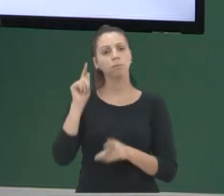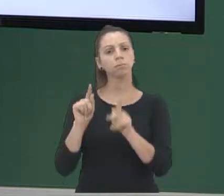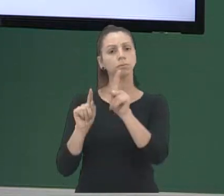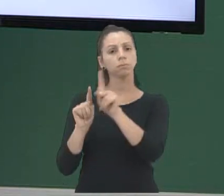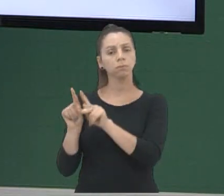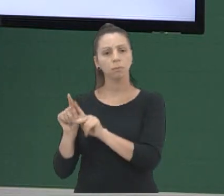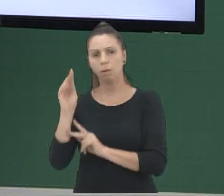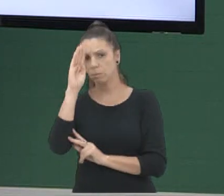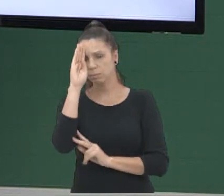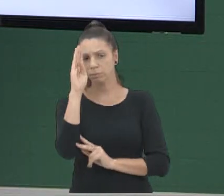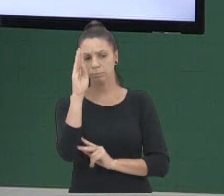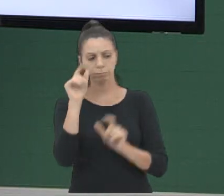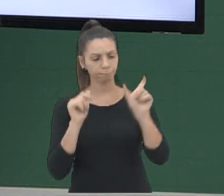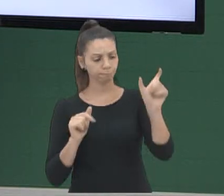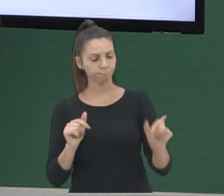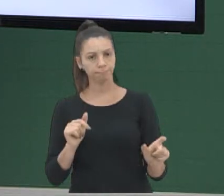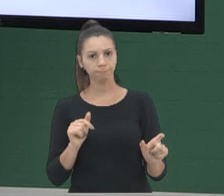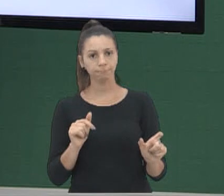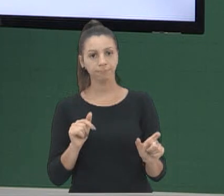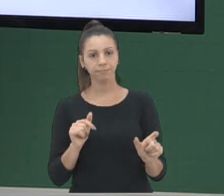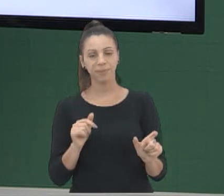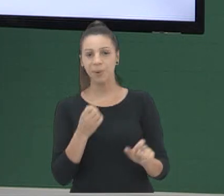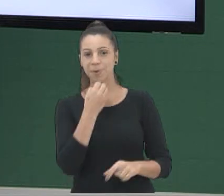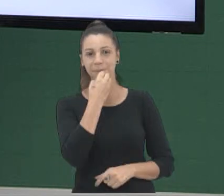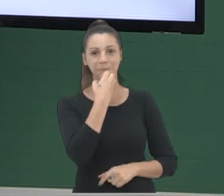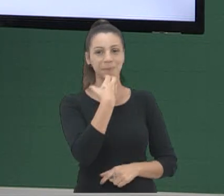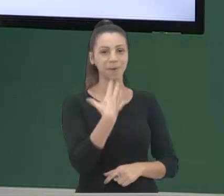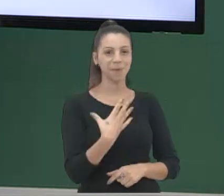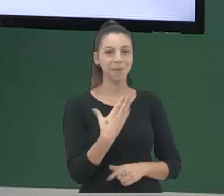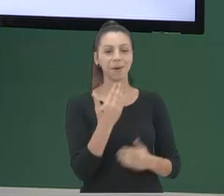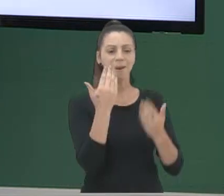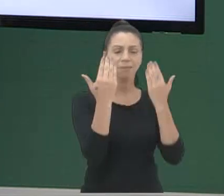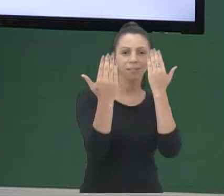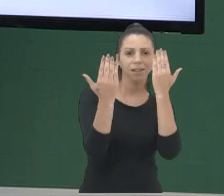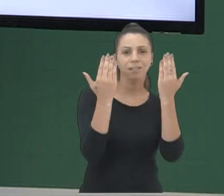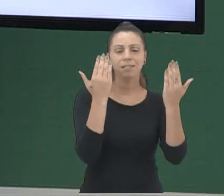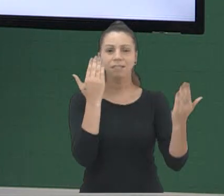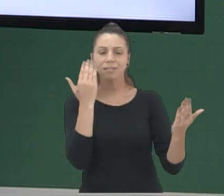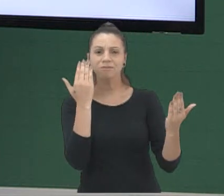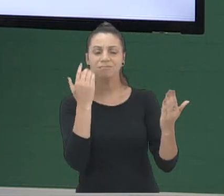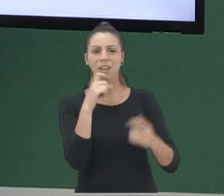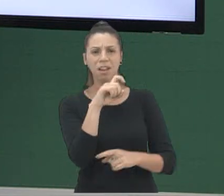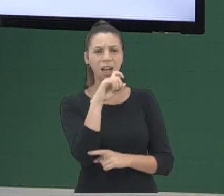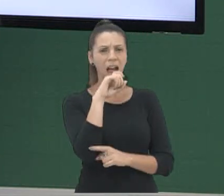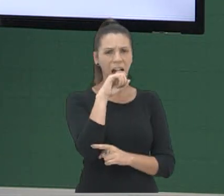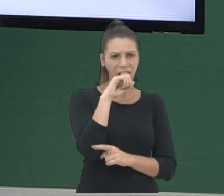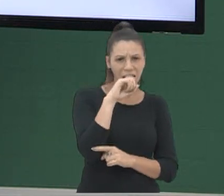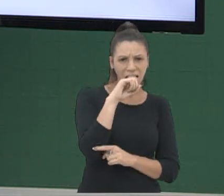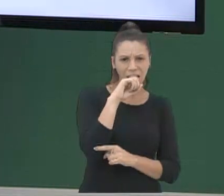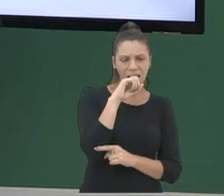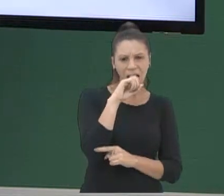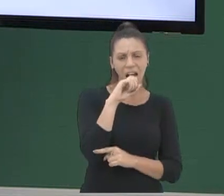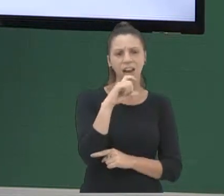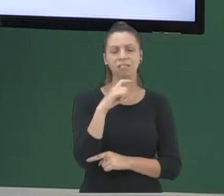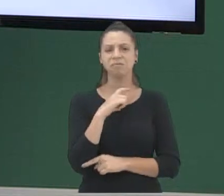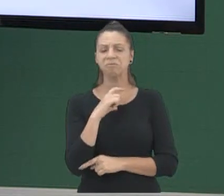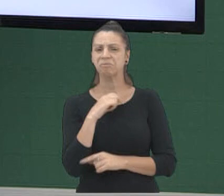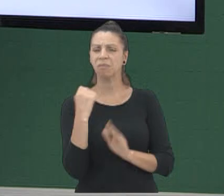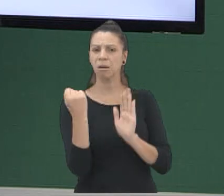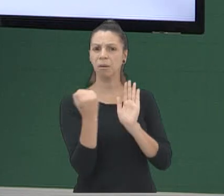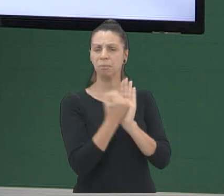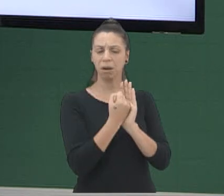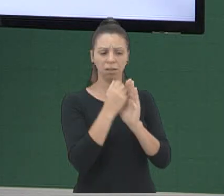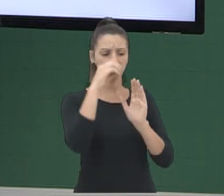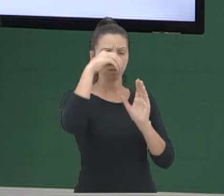personagem. Ela é uma pessoa bondosa? Ela é uma pessoa que tem inveja? Será que tem alguma marca dentro